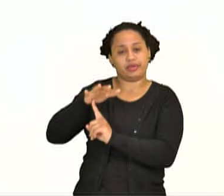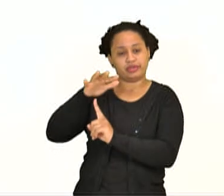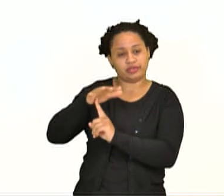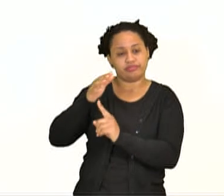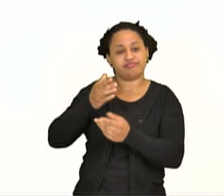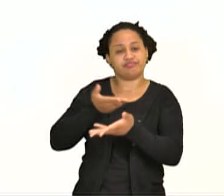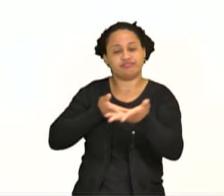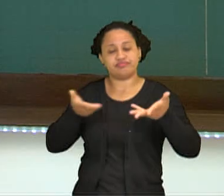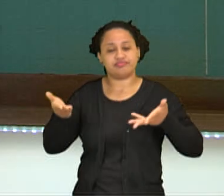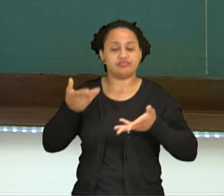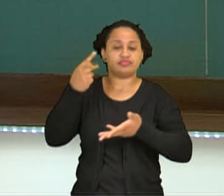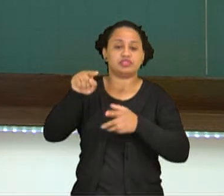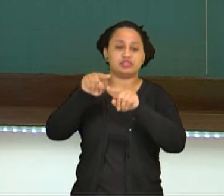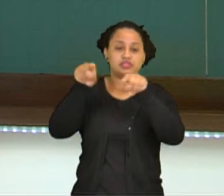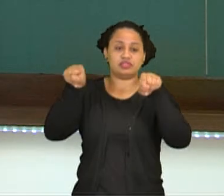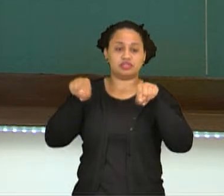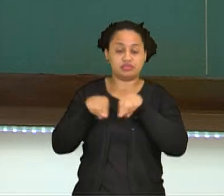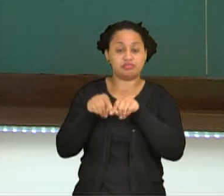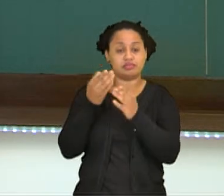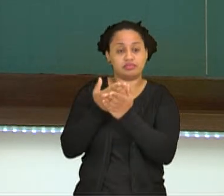com o seu professor.